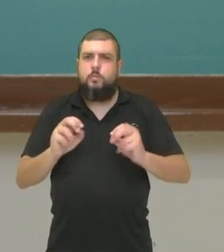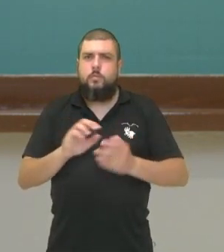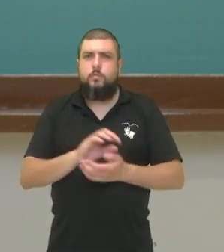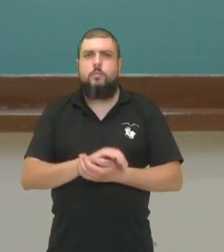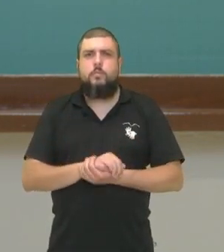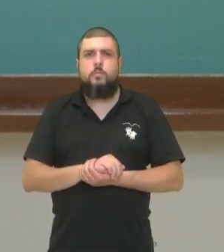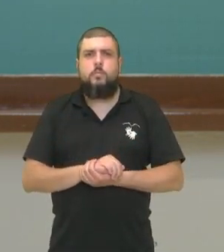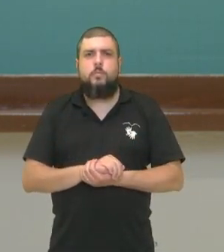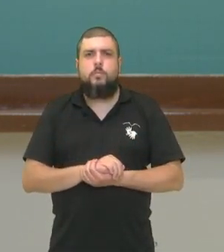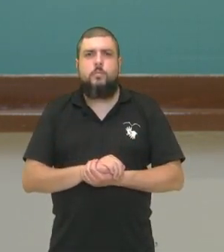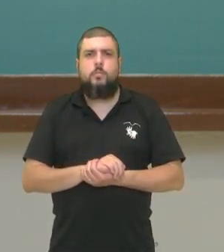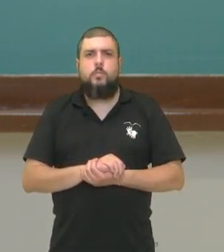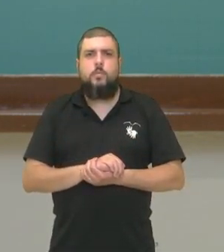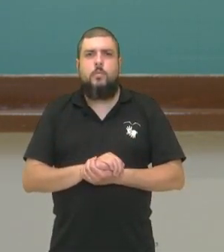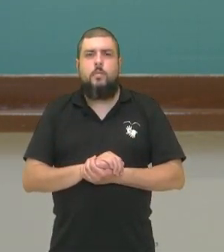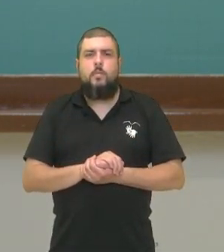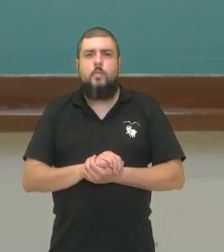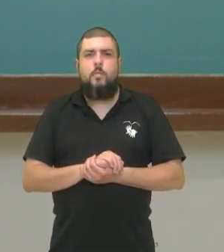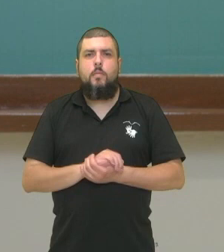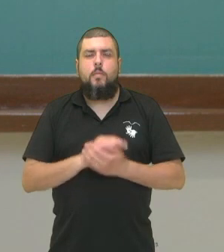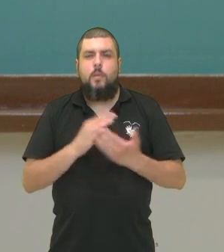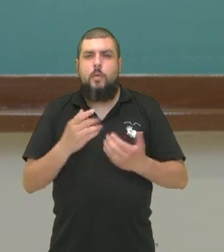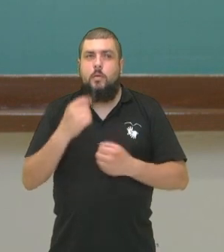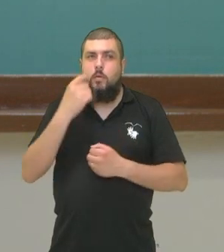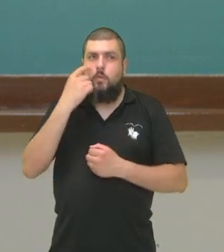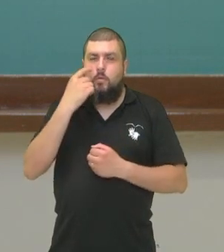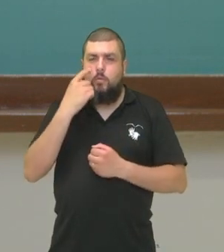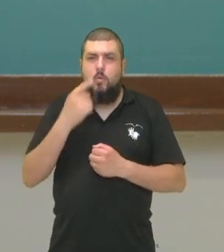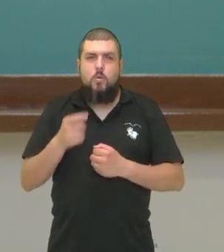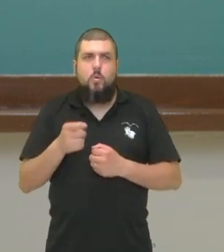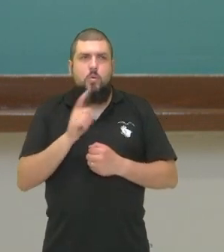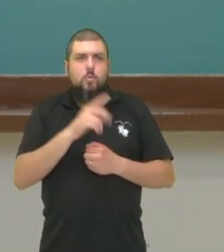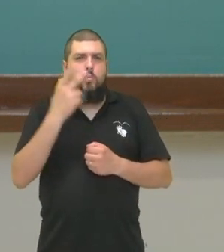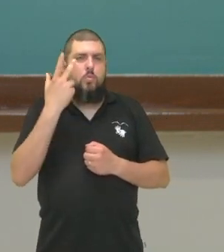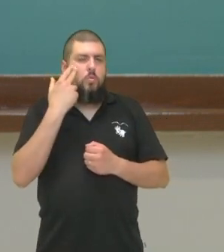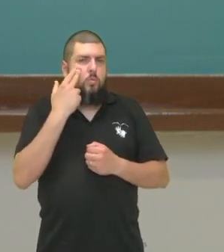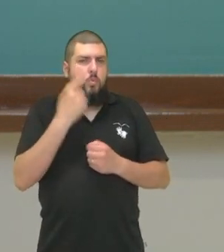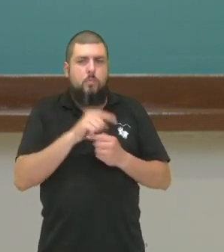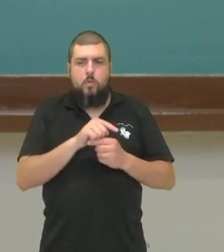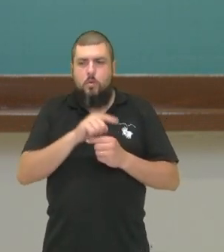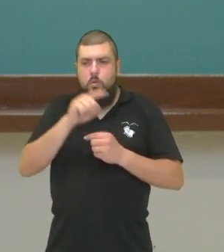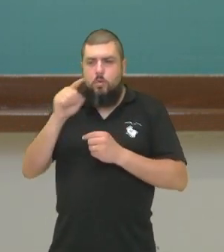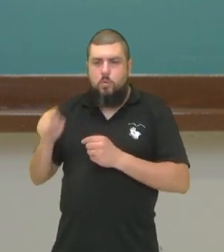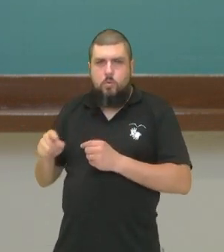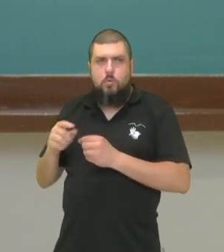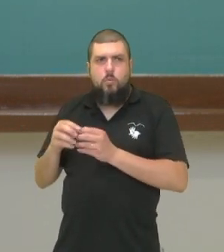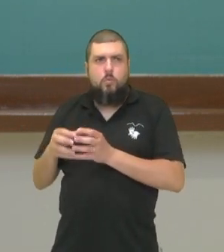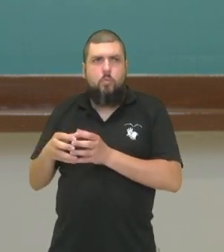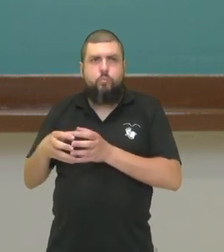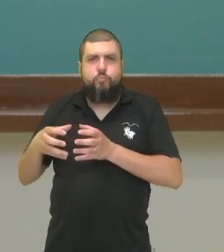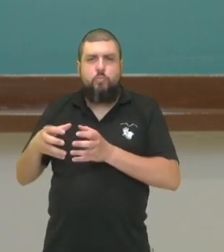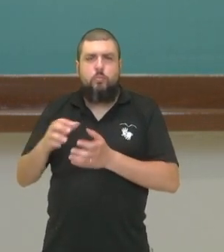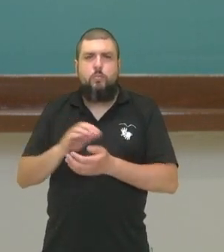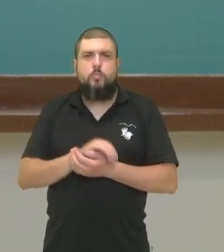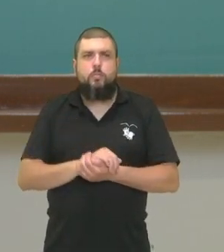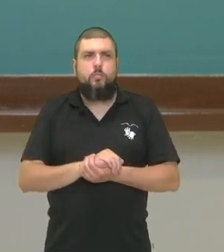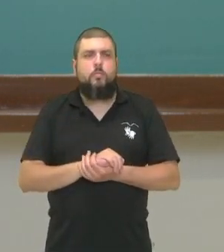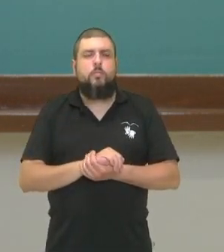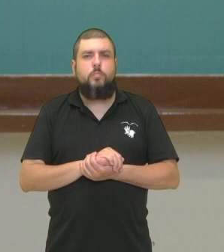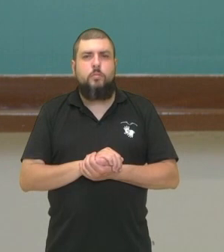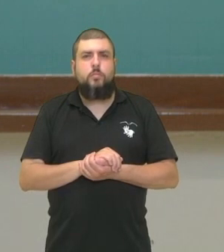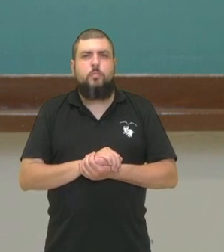Então, olha, aqui seria o volume de uma próstata normal e o volume de uma próstata aumentada.